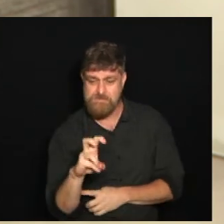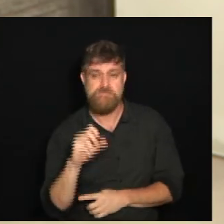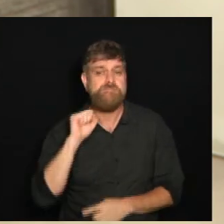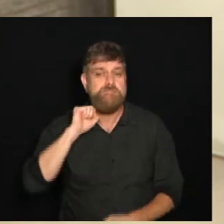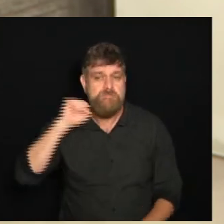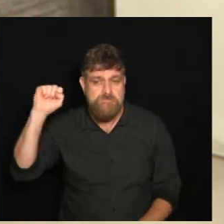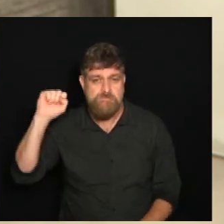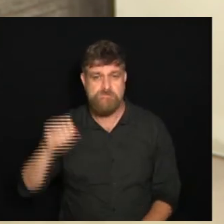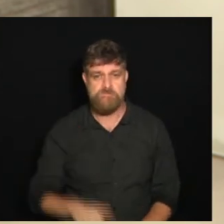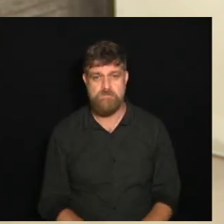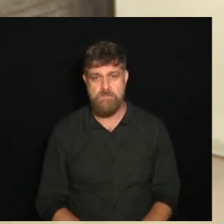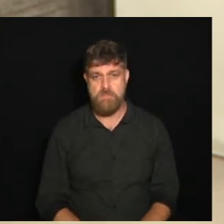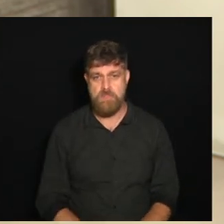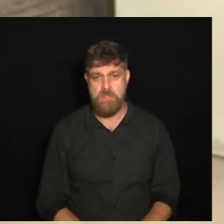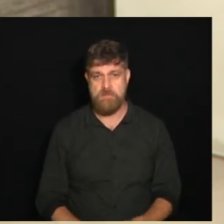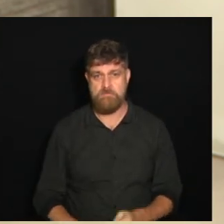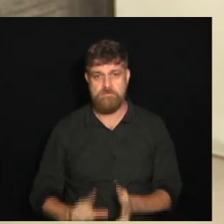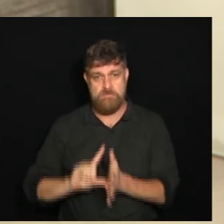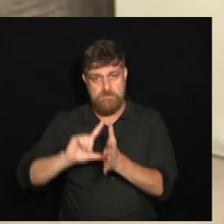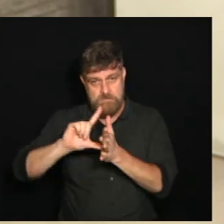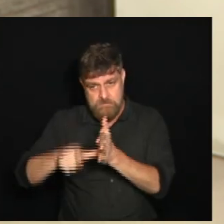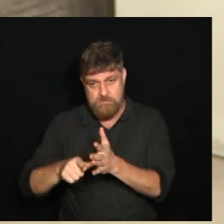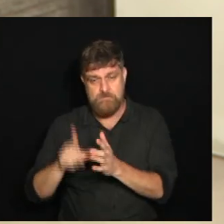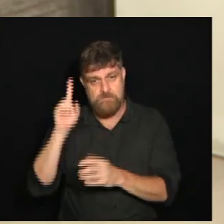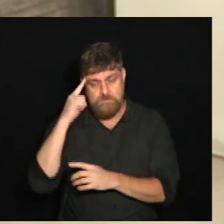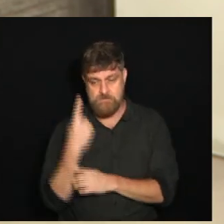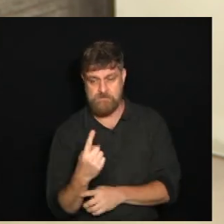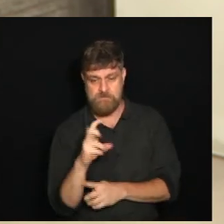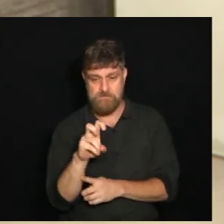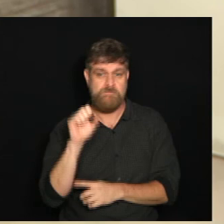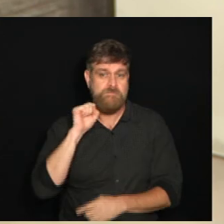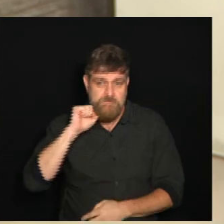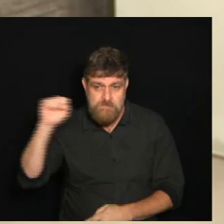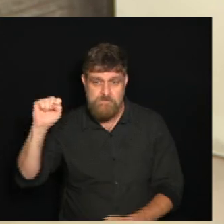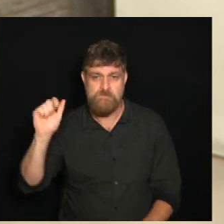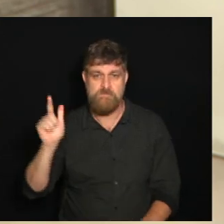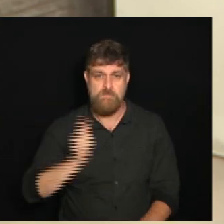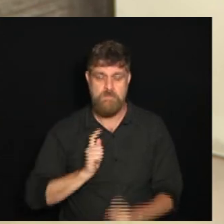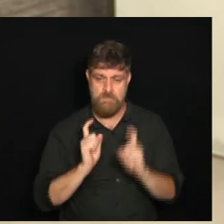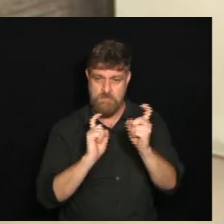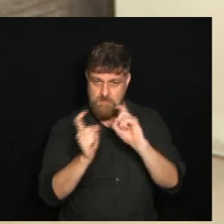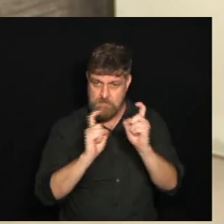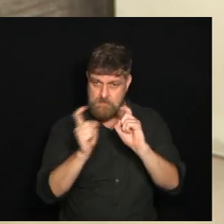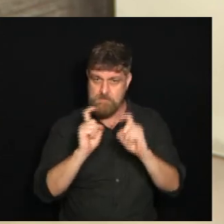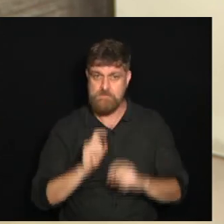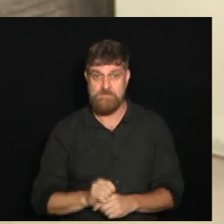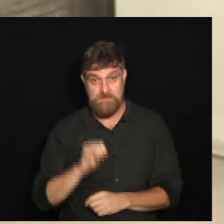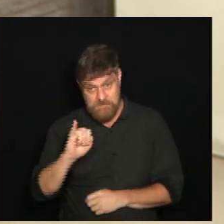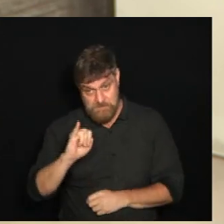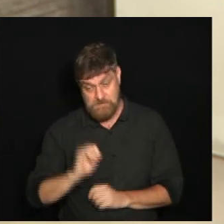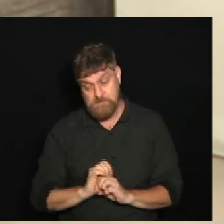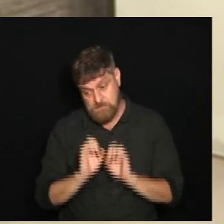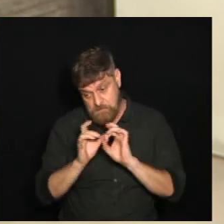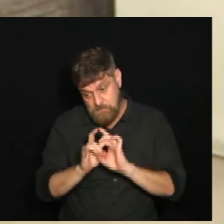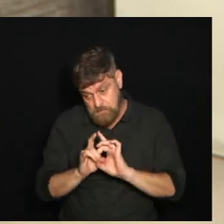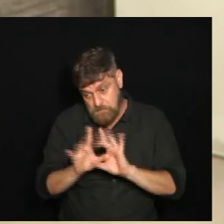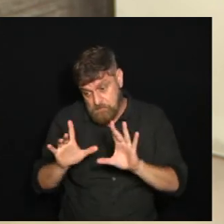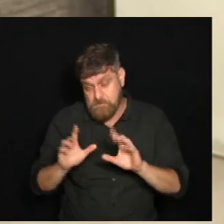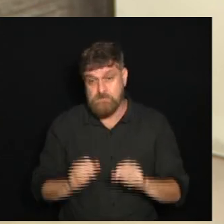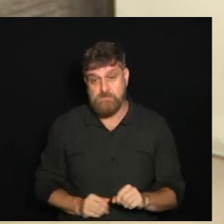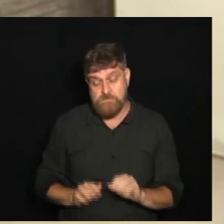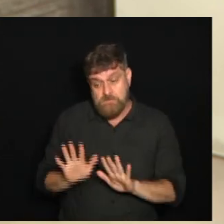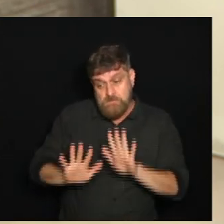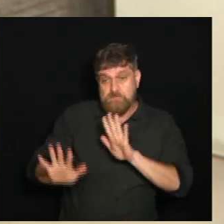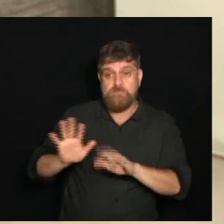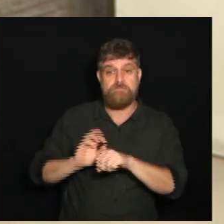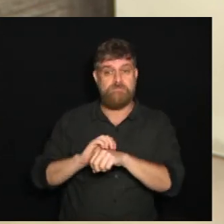Então, só depois do dia 15 de abril haverão reuniões ordinárias, se for possível, devido aí,